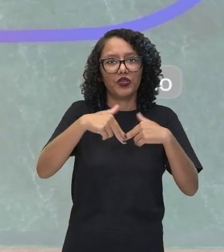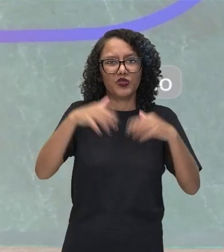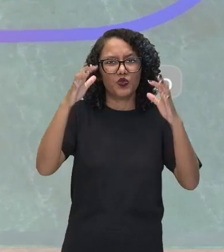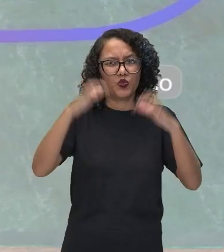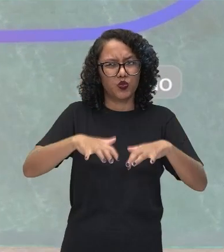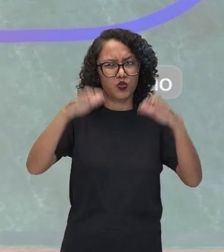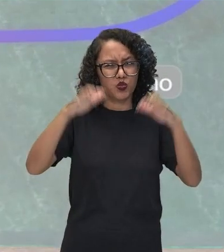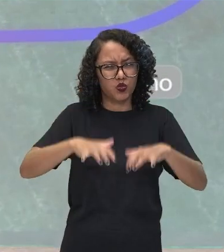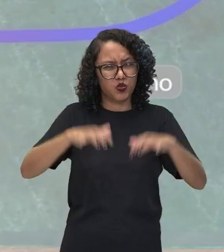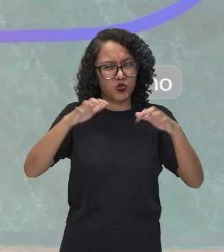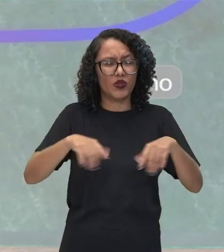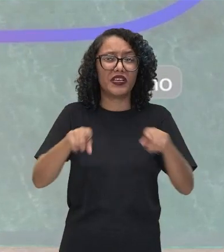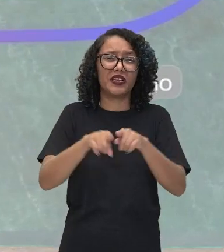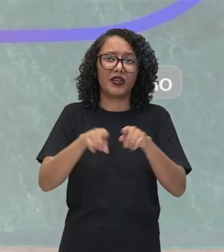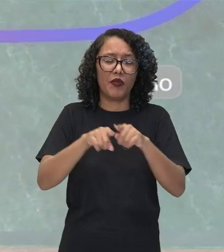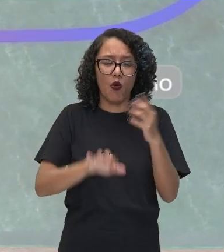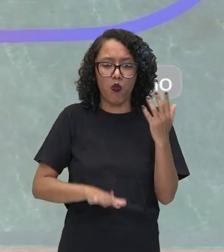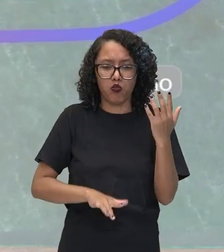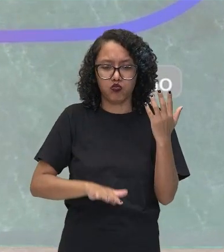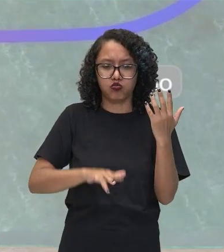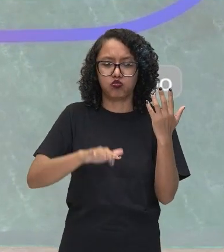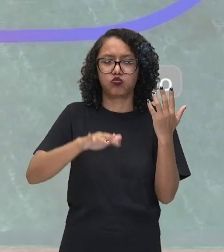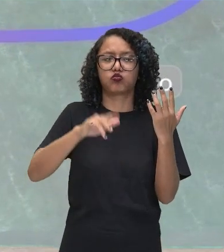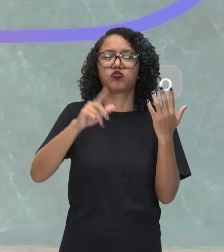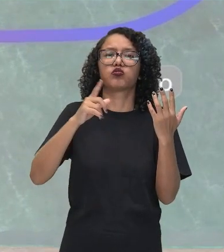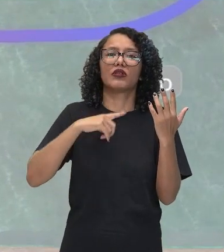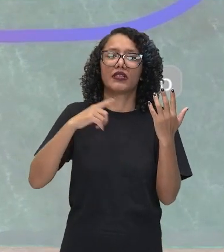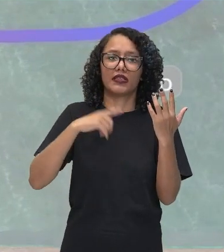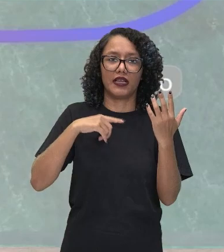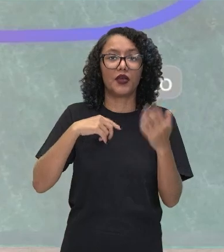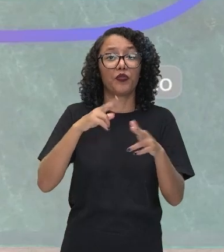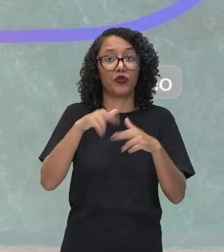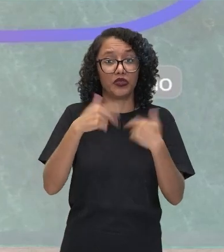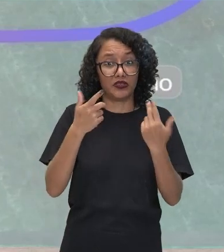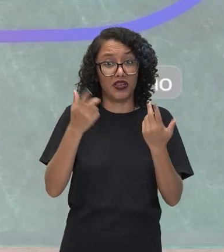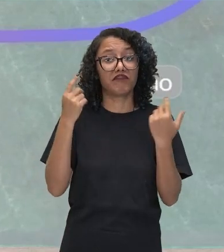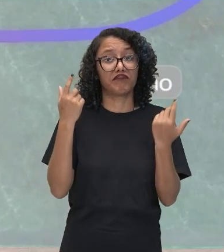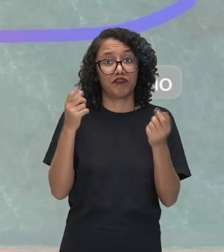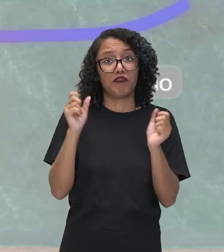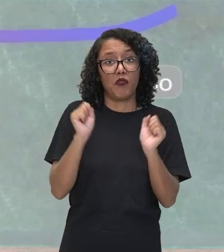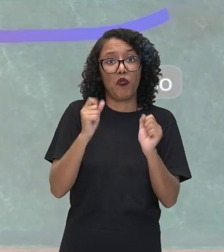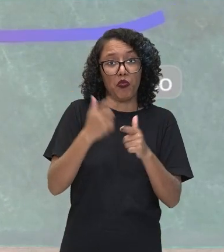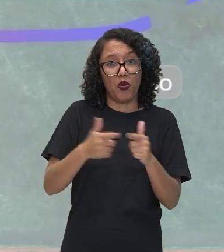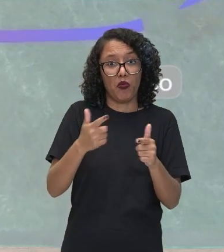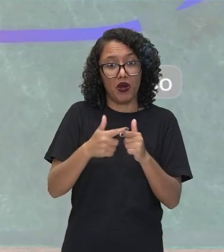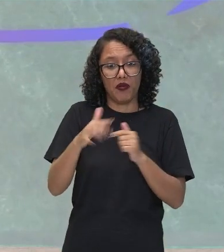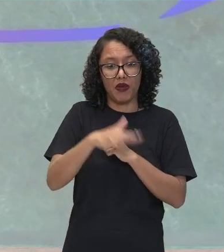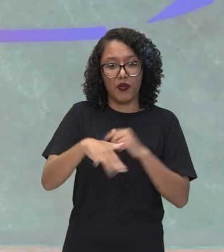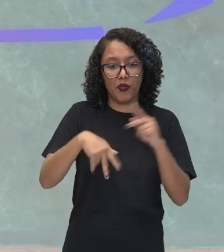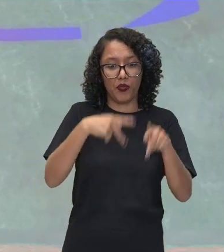comum haver enchentes e podem causar dificuldades para a população desse país.